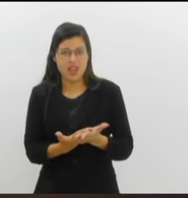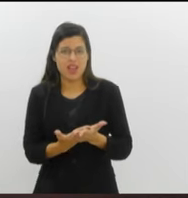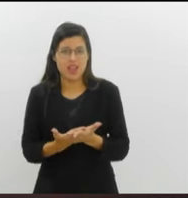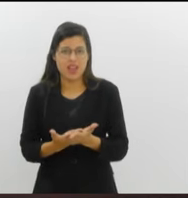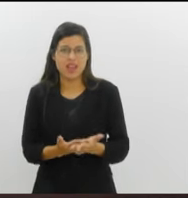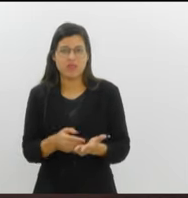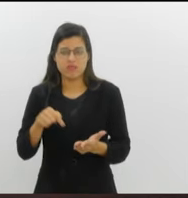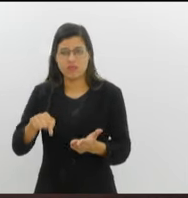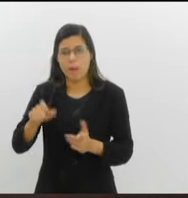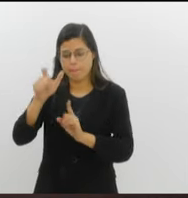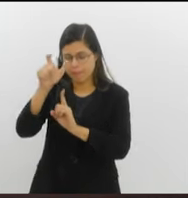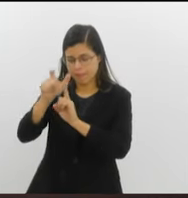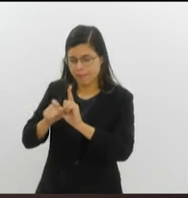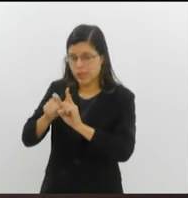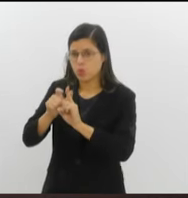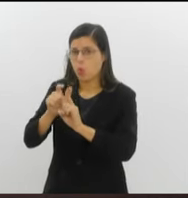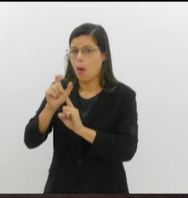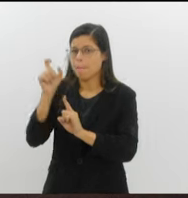um sujeito mentiroso